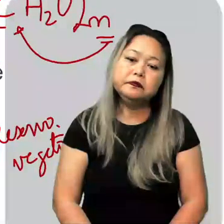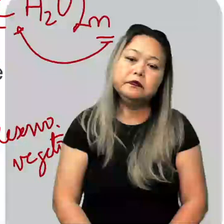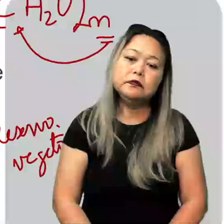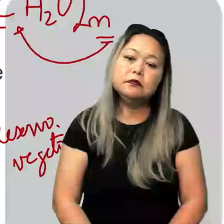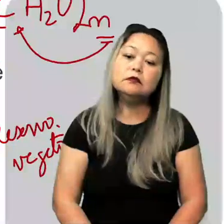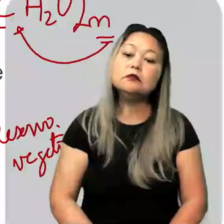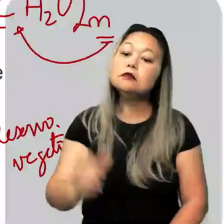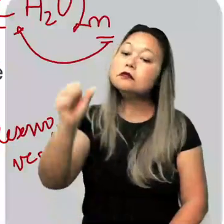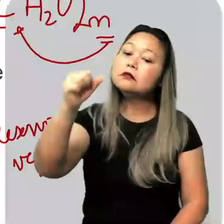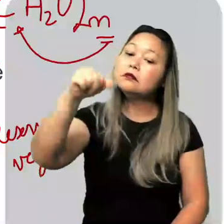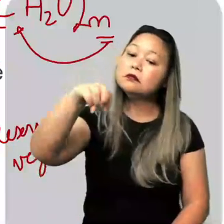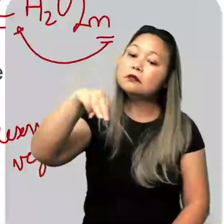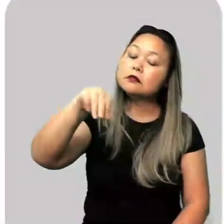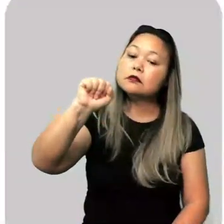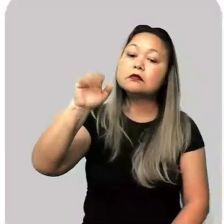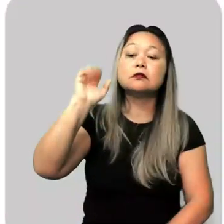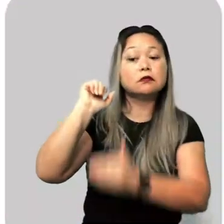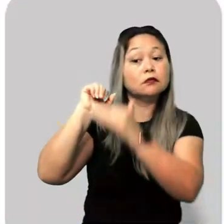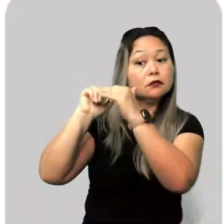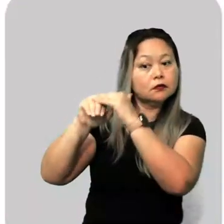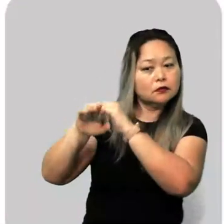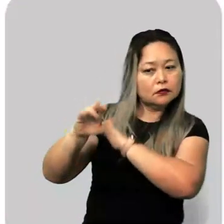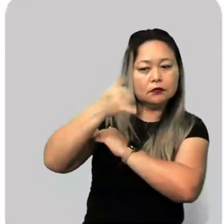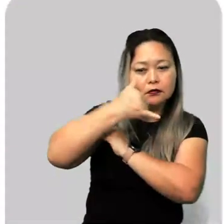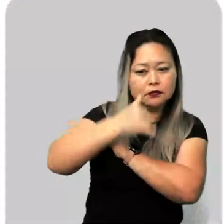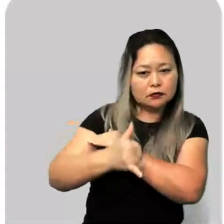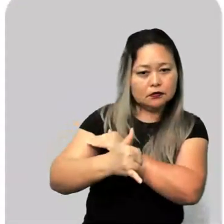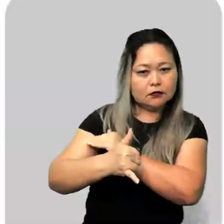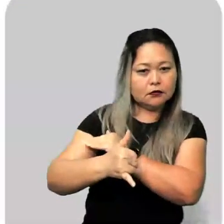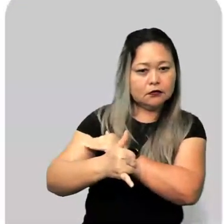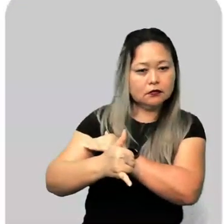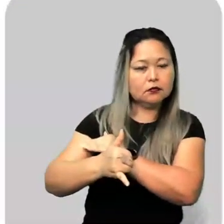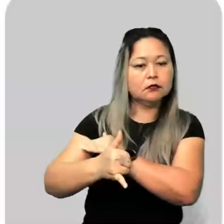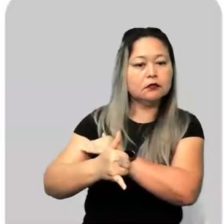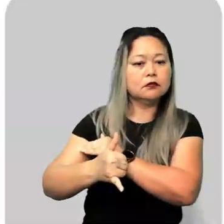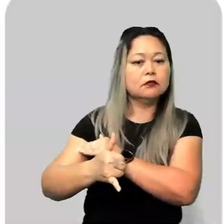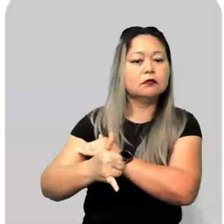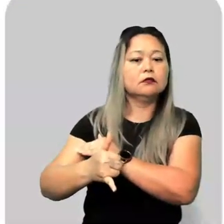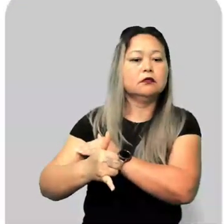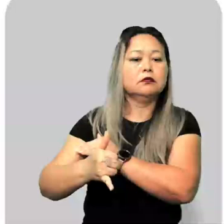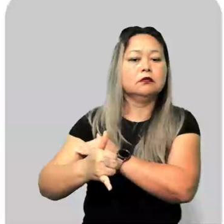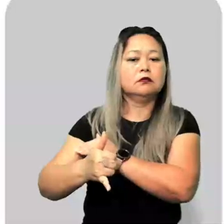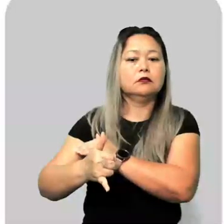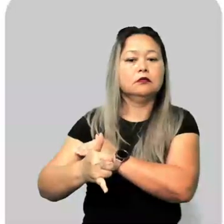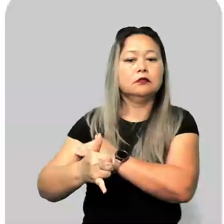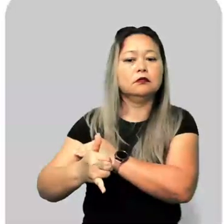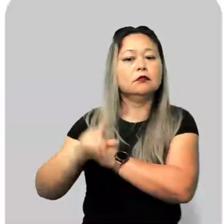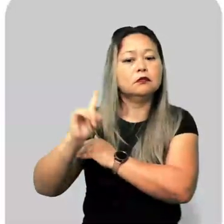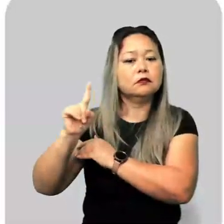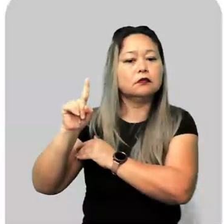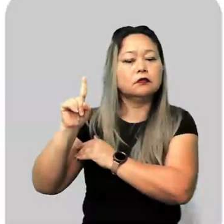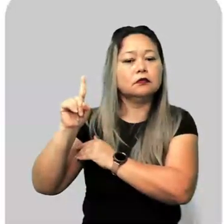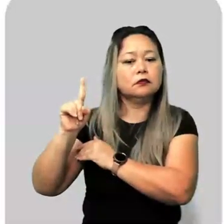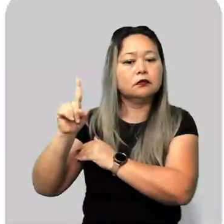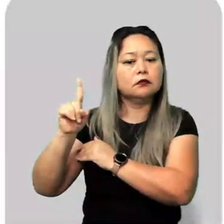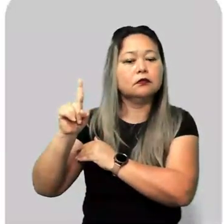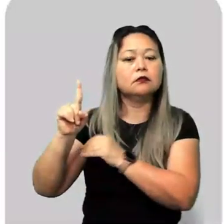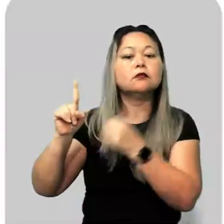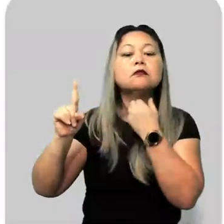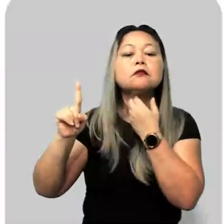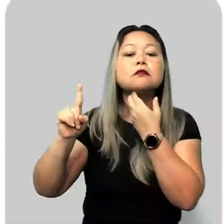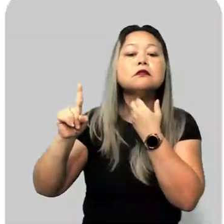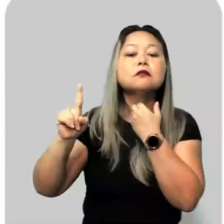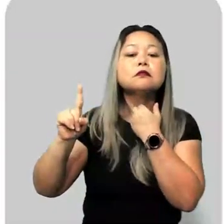lá. O amido, que também é uma reserva, tá? Então, eu tenho o próximo aqui,